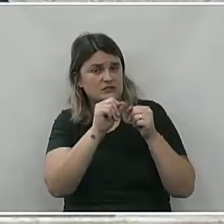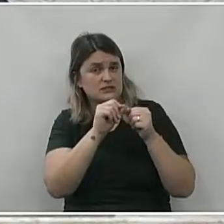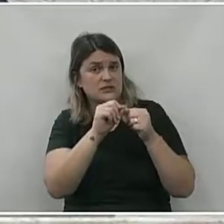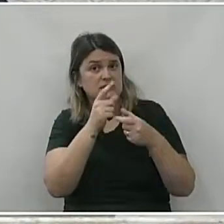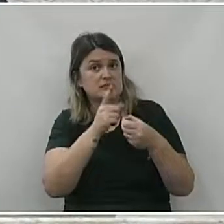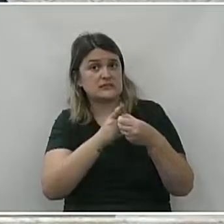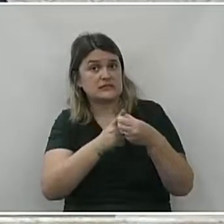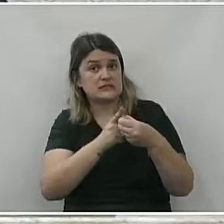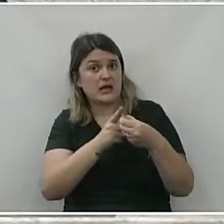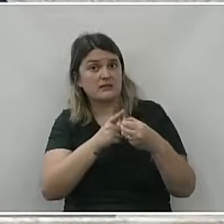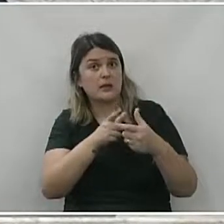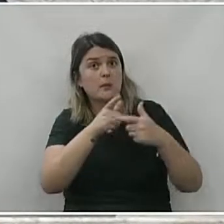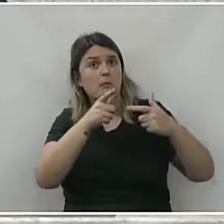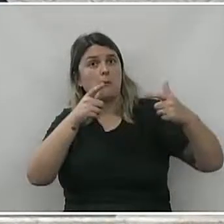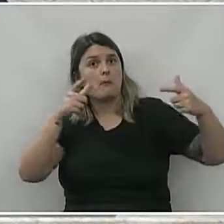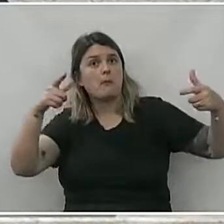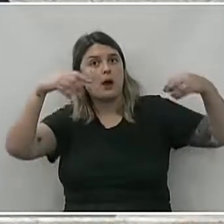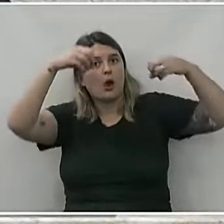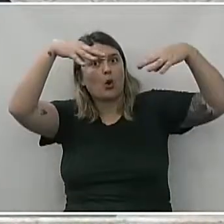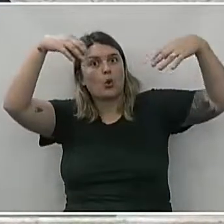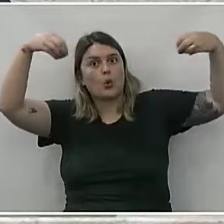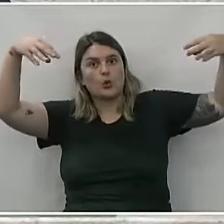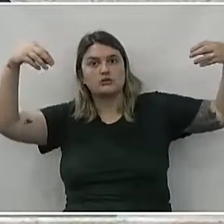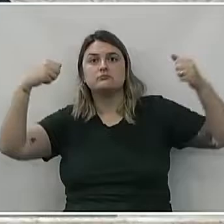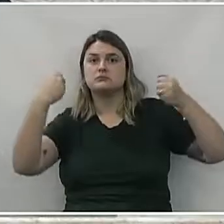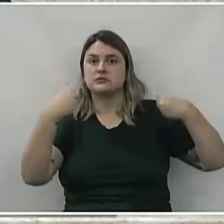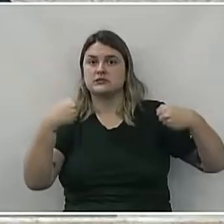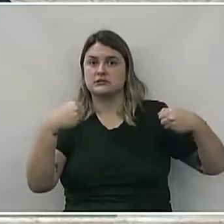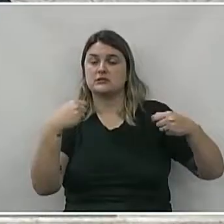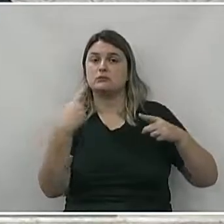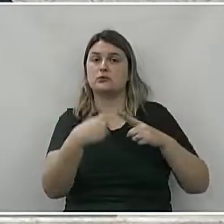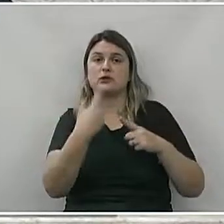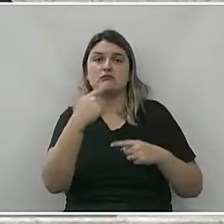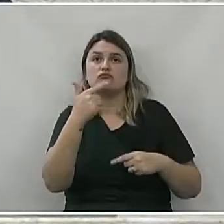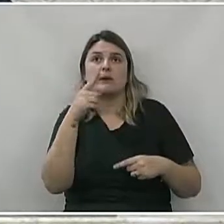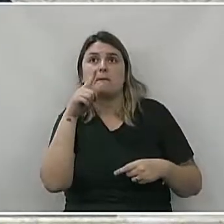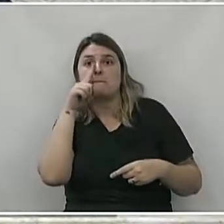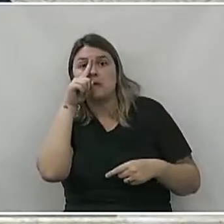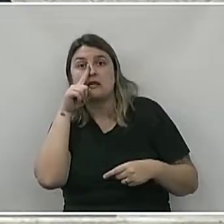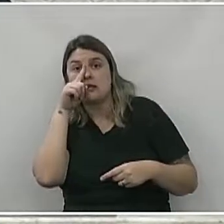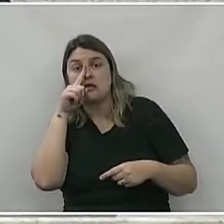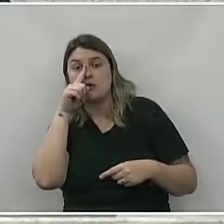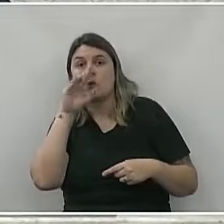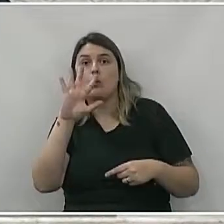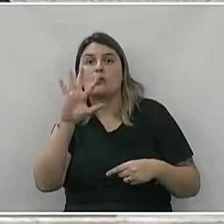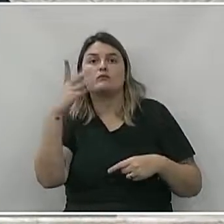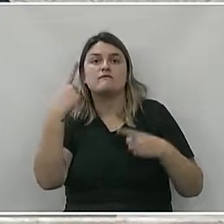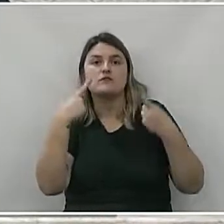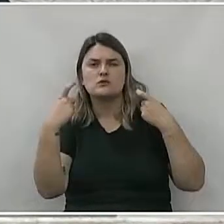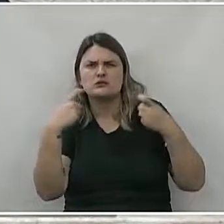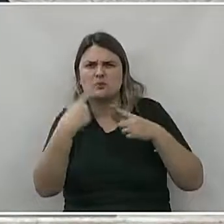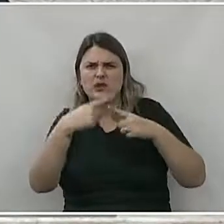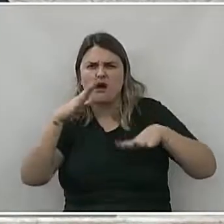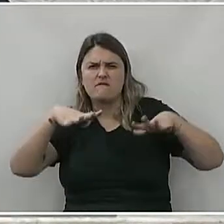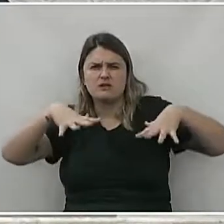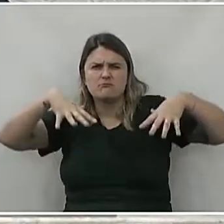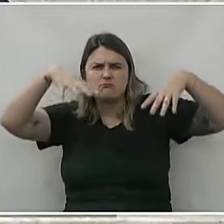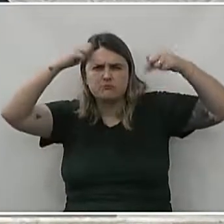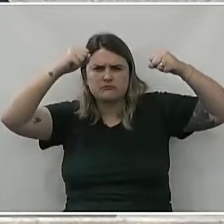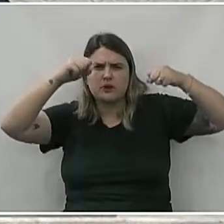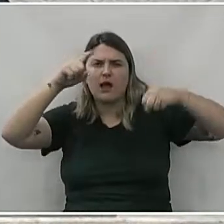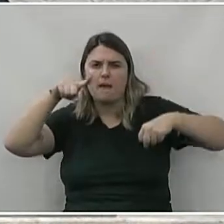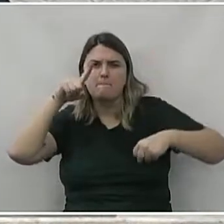cidade toda seja iluminada, porque não vai ter risco de violência e tantas coisas que